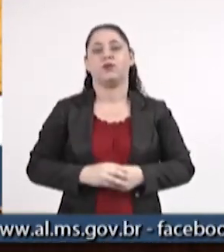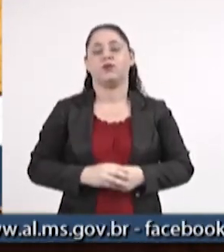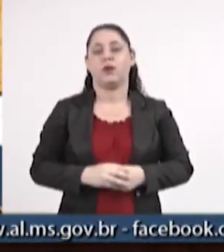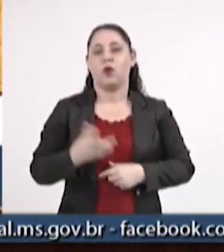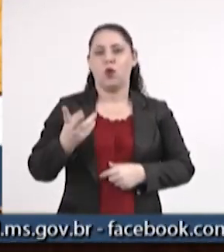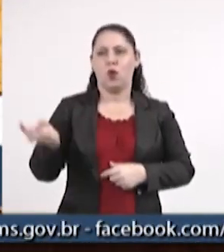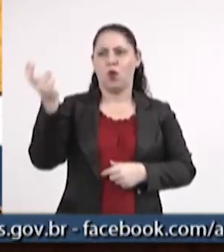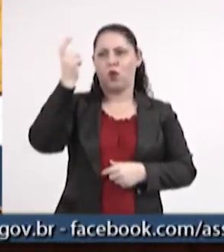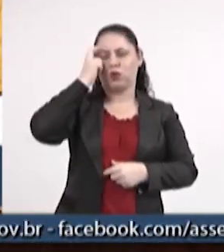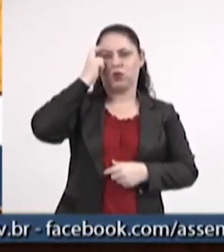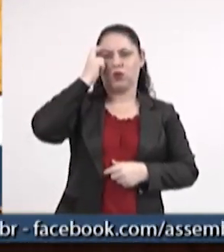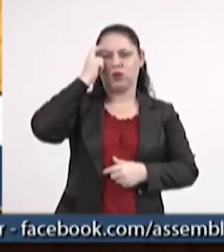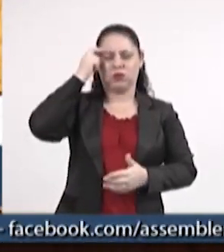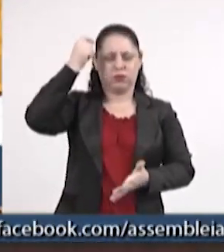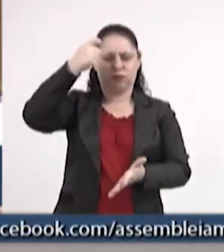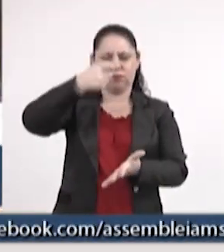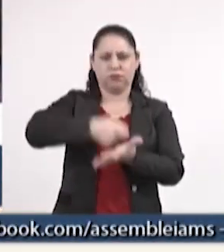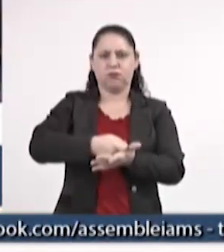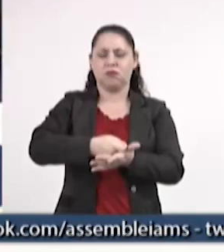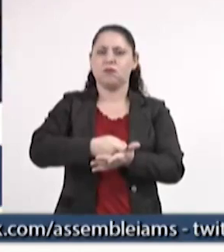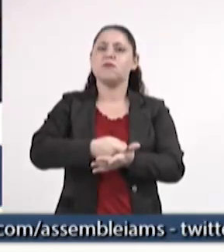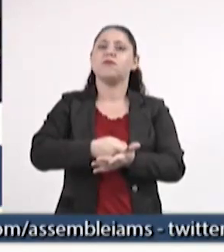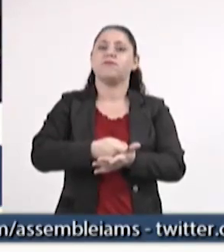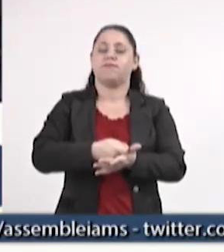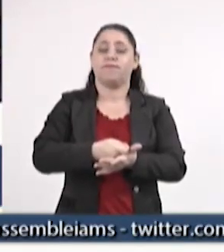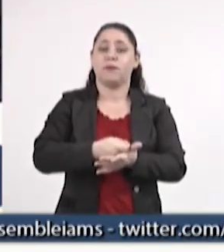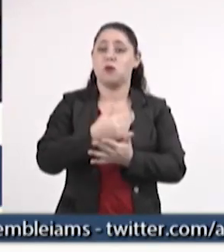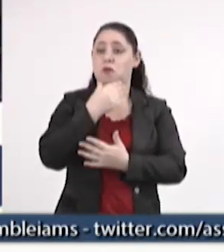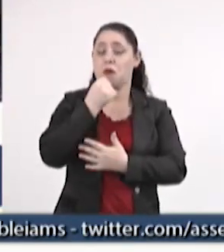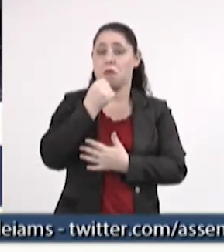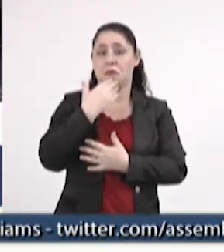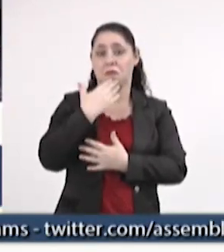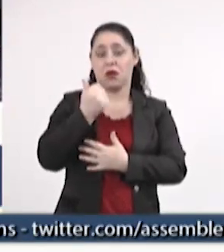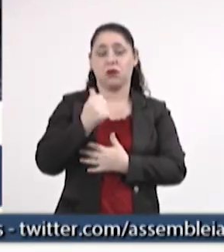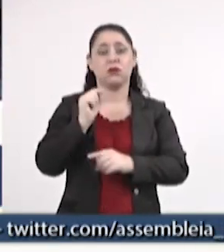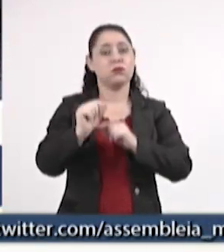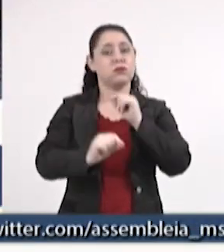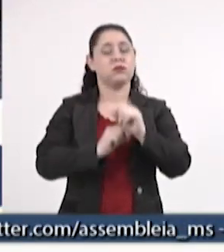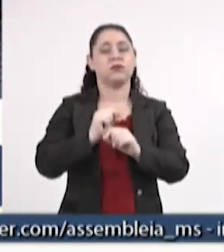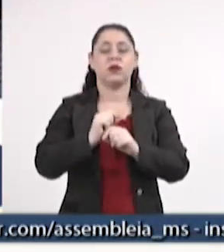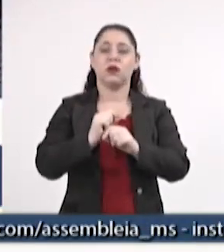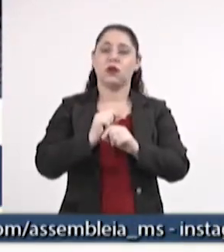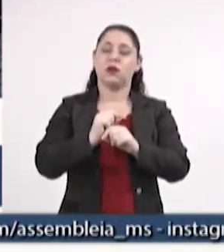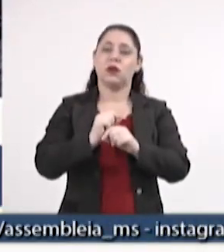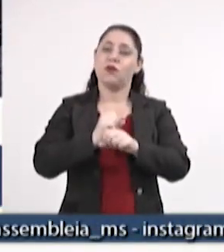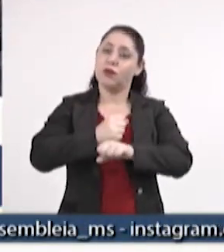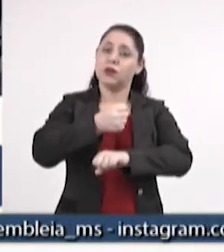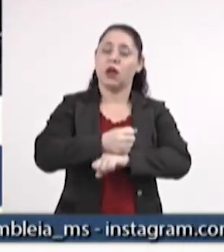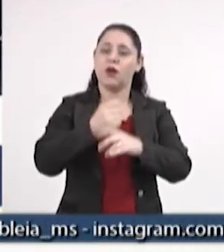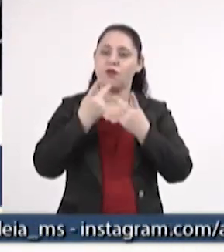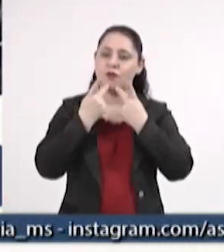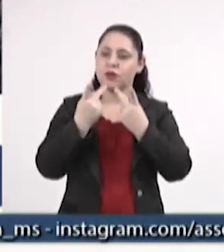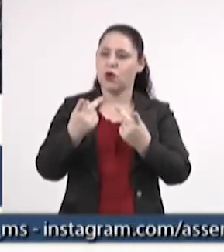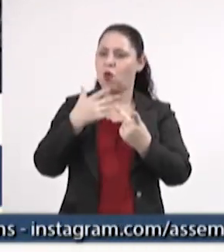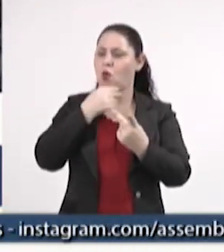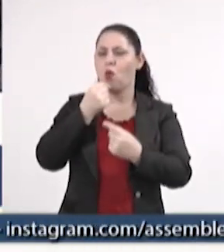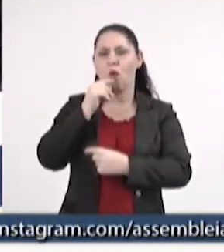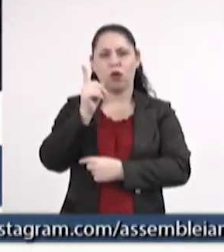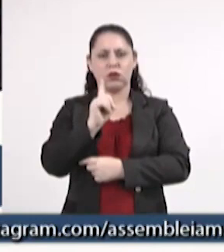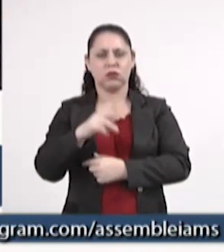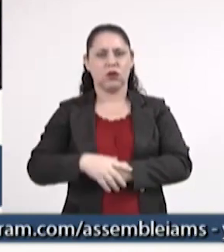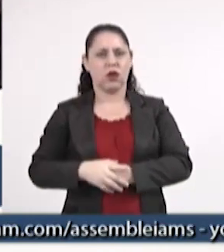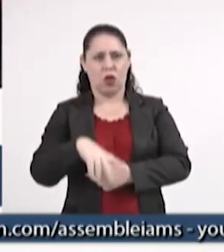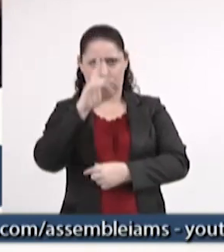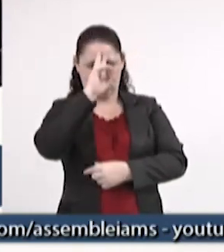essa cultura machista, patriarcal. Nós temos que fazer um enfrentamento e dizer que o homem não